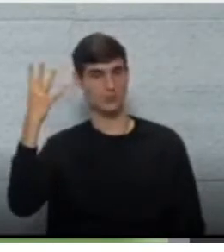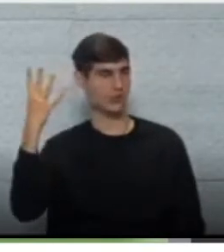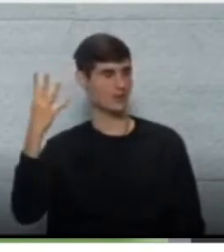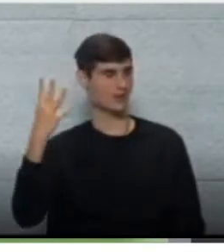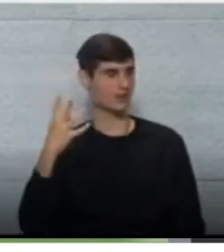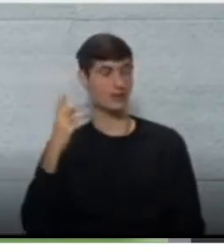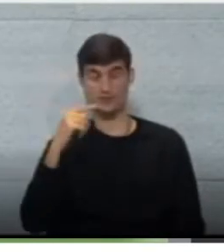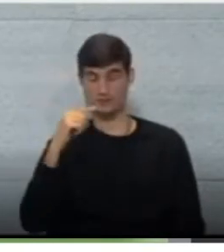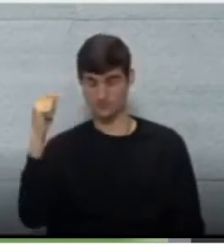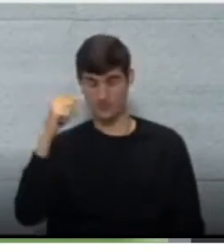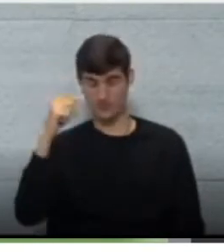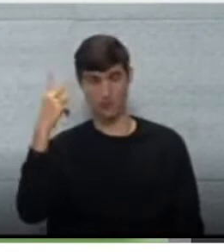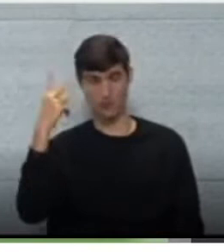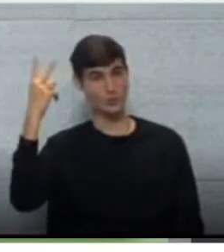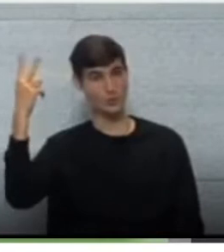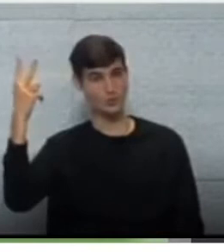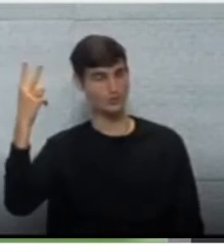Vamos só apagar isso aqui rapidinho, pessoal.